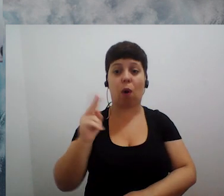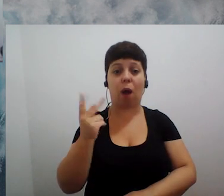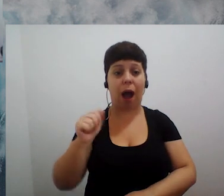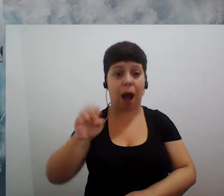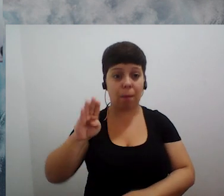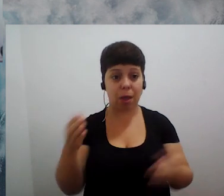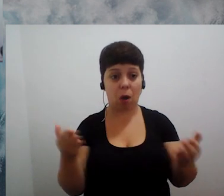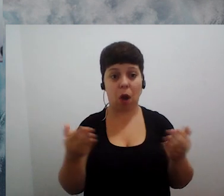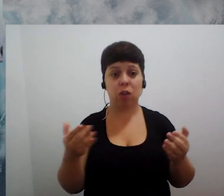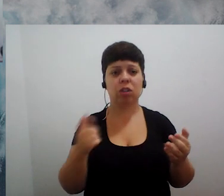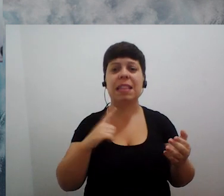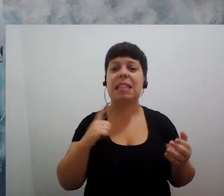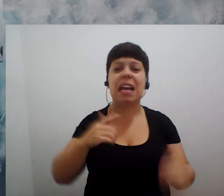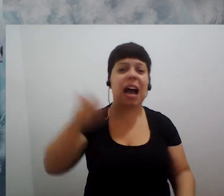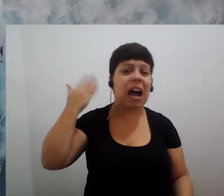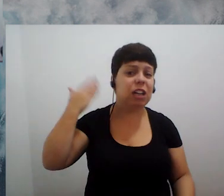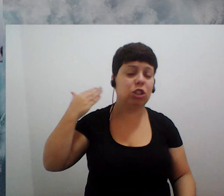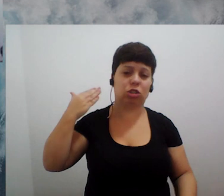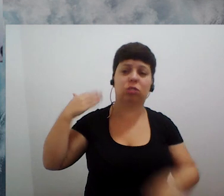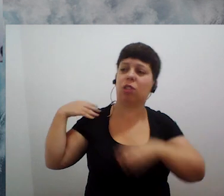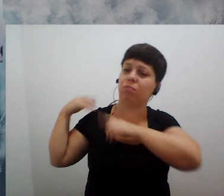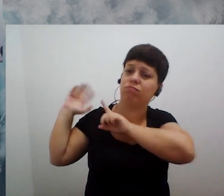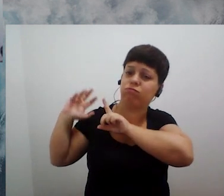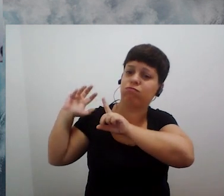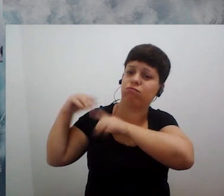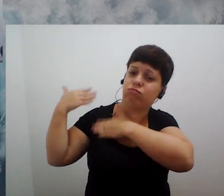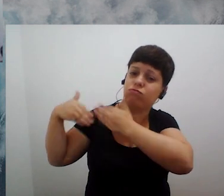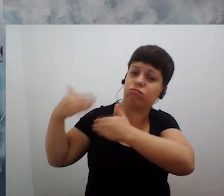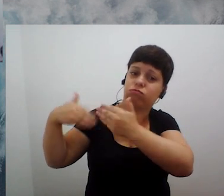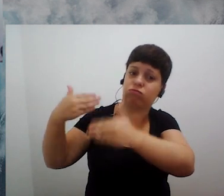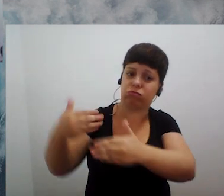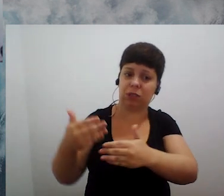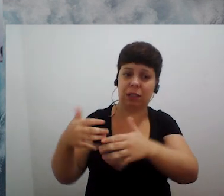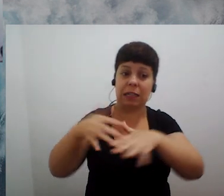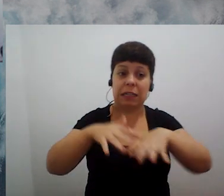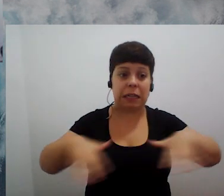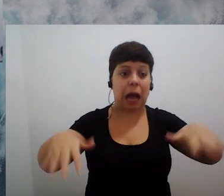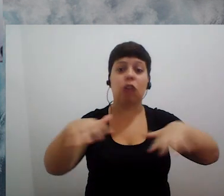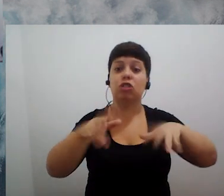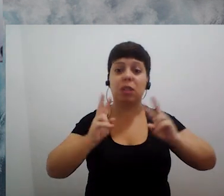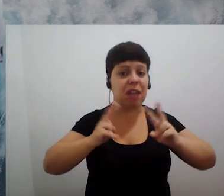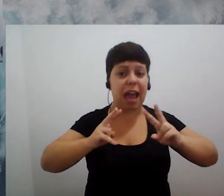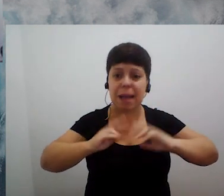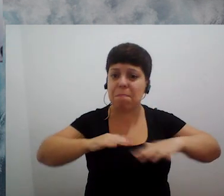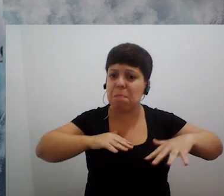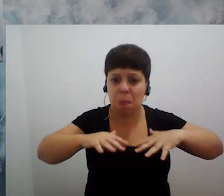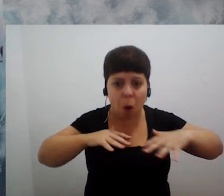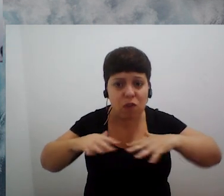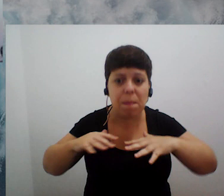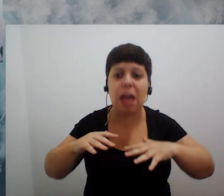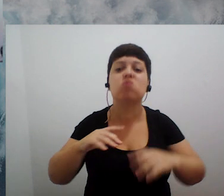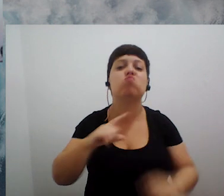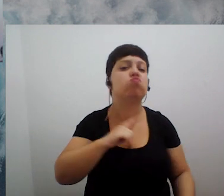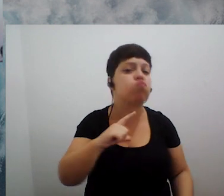Coab hoje é resultado de mobilizações que aconteceram há muito tempo. Então, assim, a quebrada, ela é muito